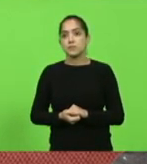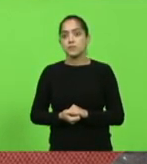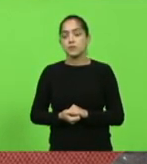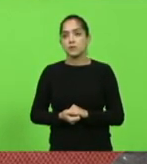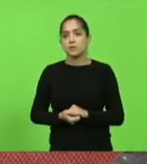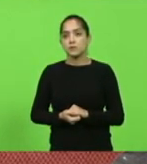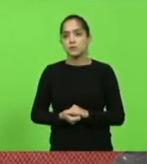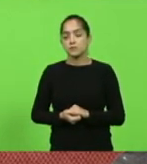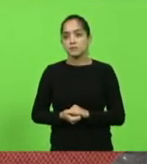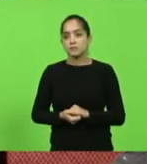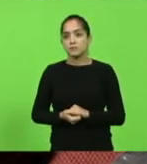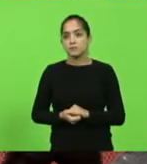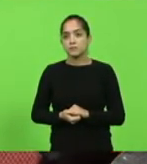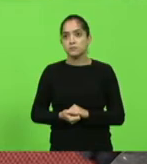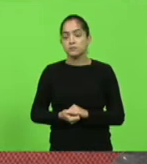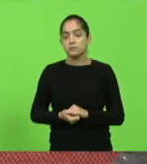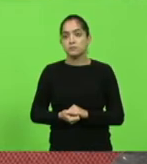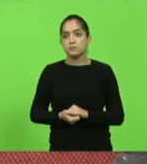G1